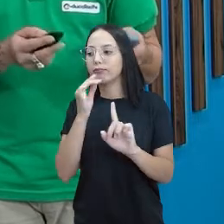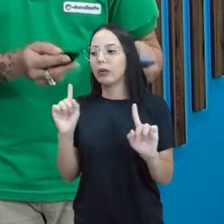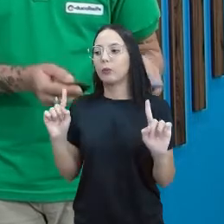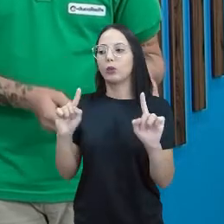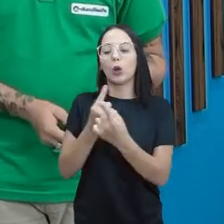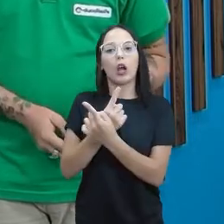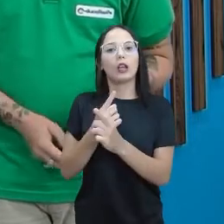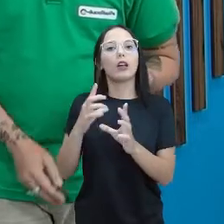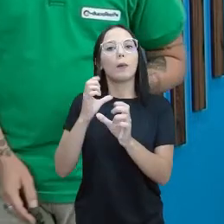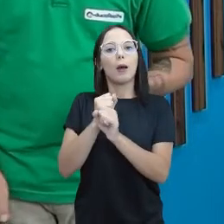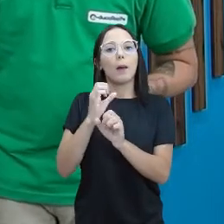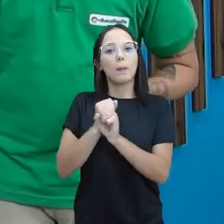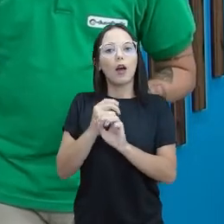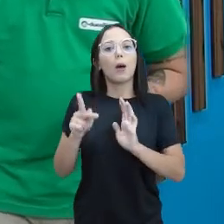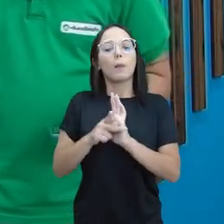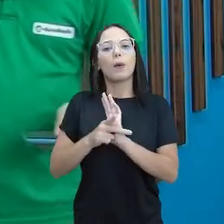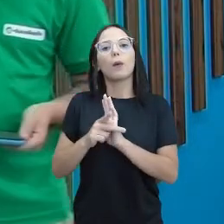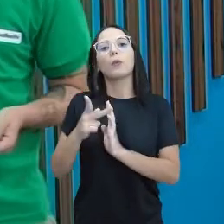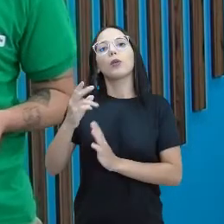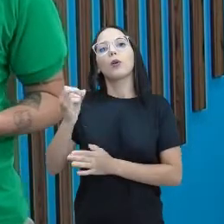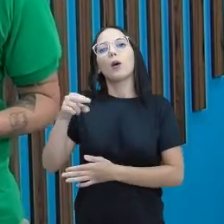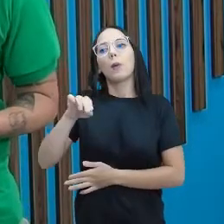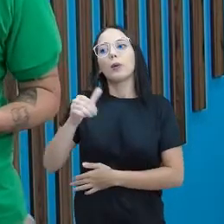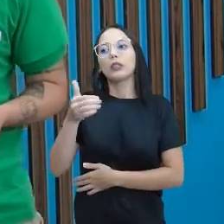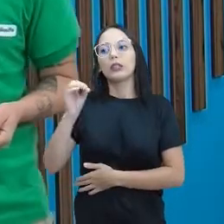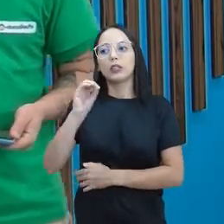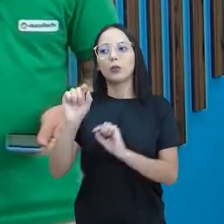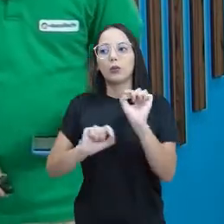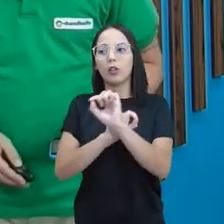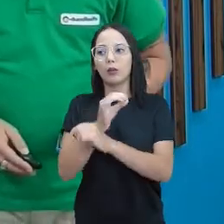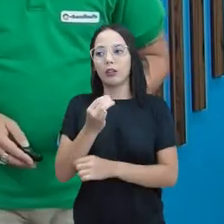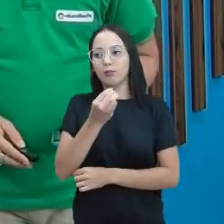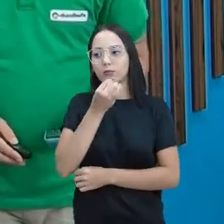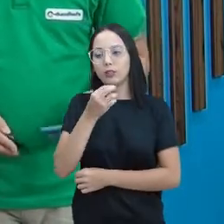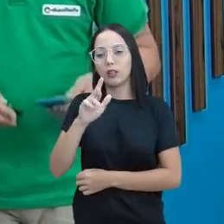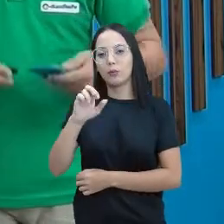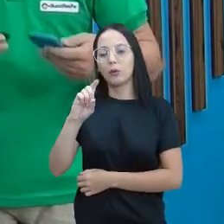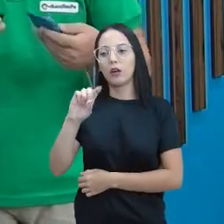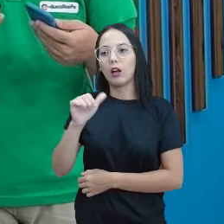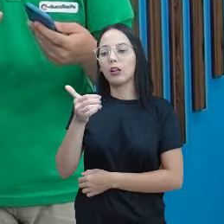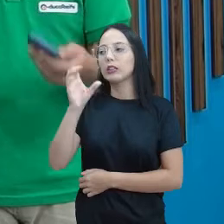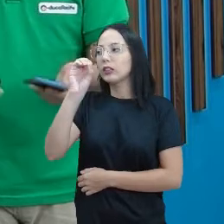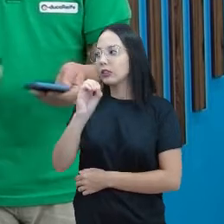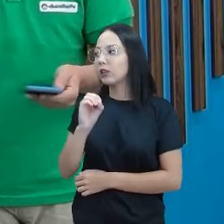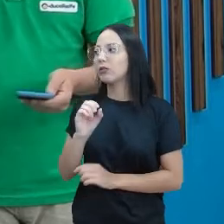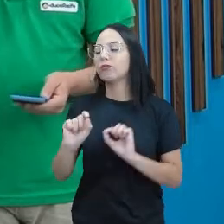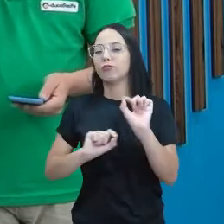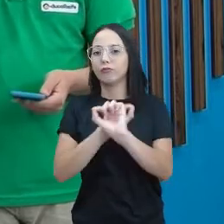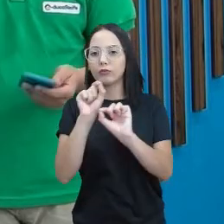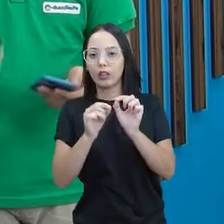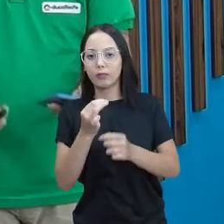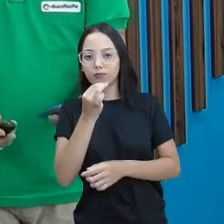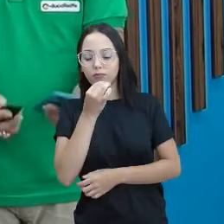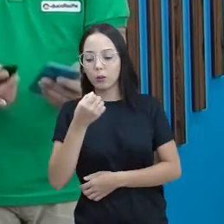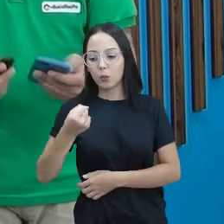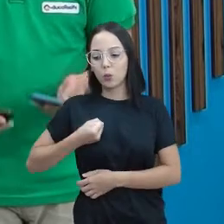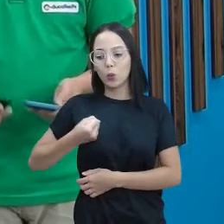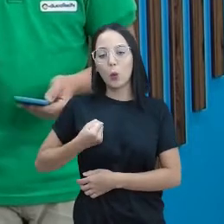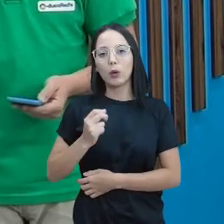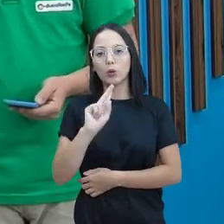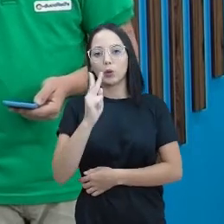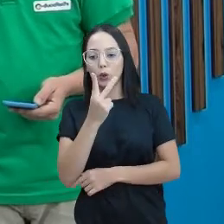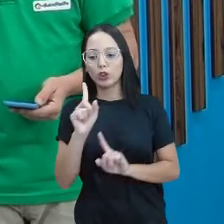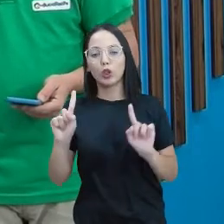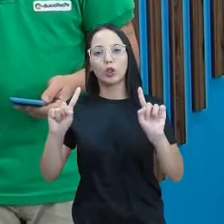da operação de potenciação? Que a gente viu que é a radiciação, ou seja, a potência de expoente 2 tem como inversa